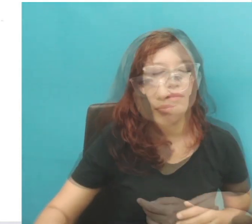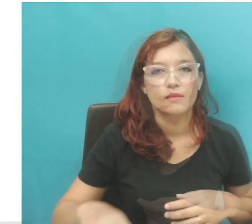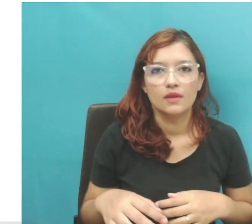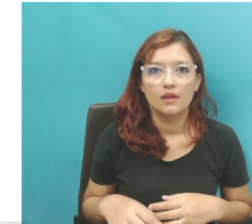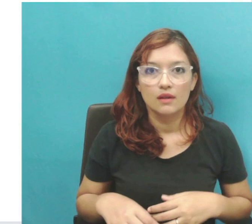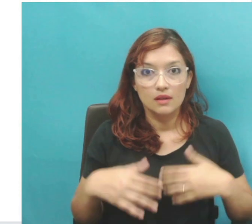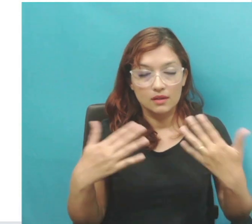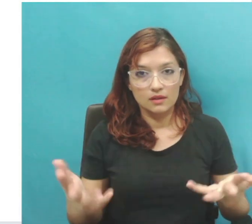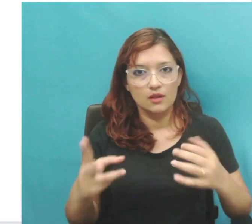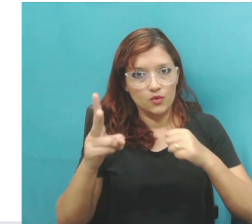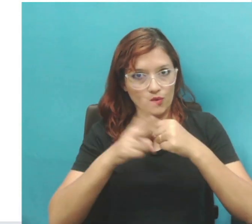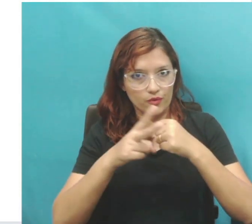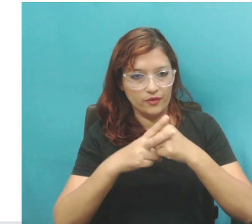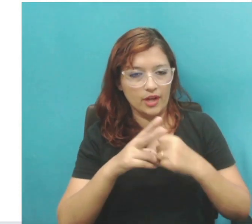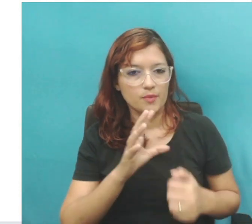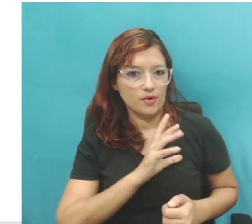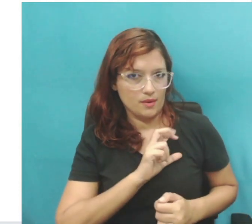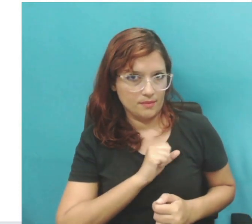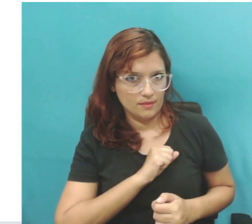Vamos mais.